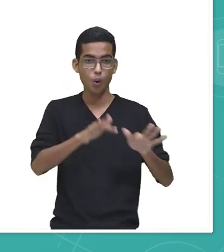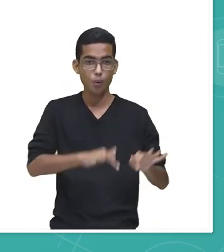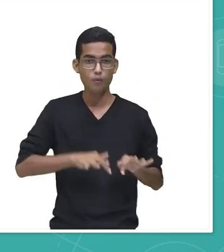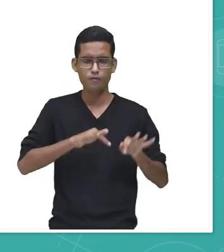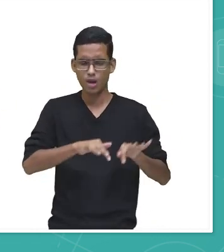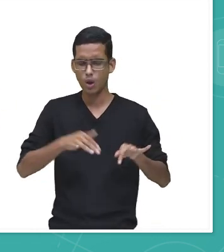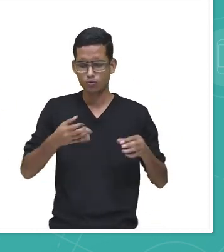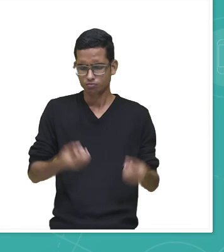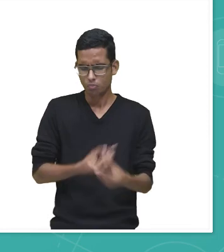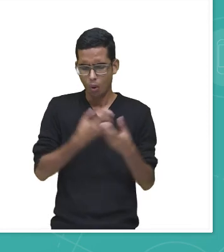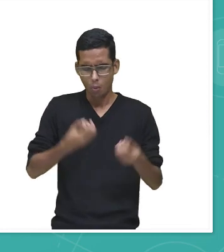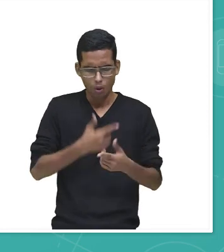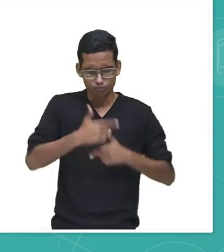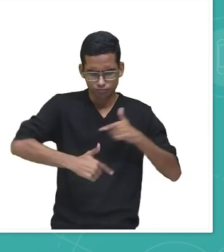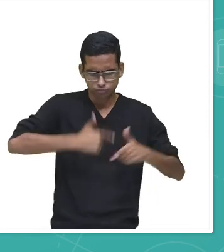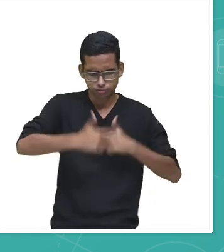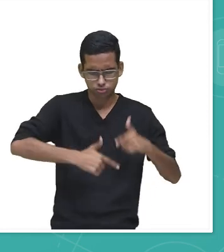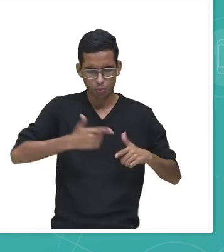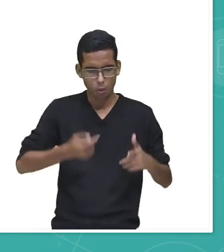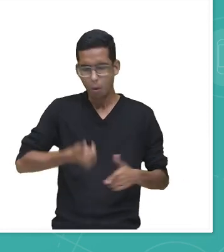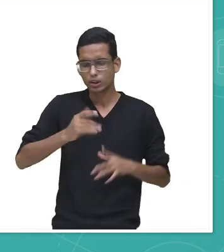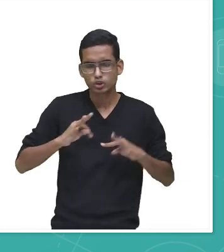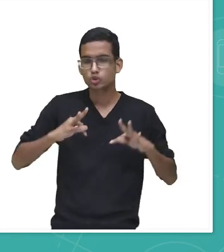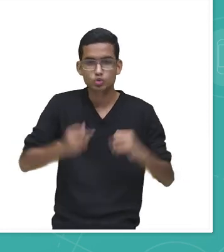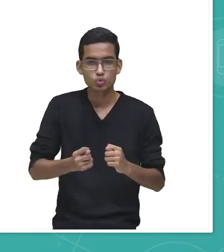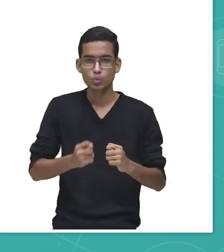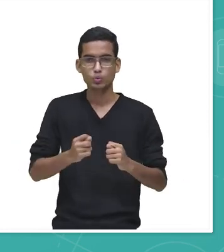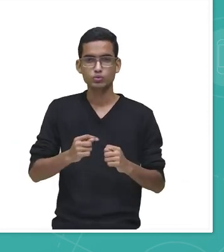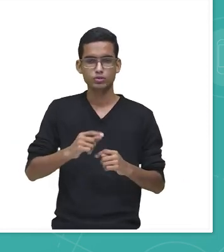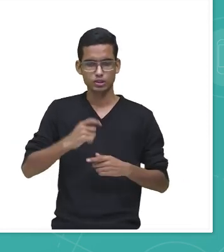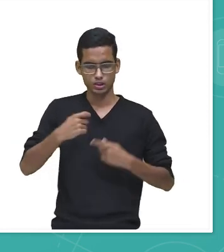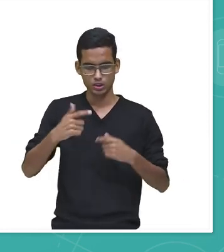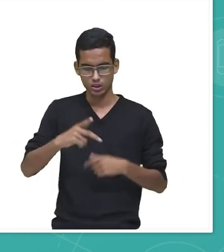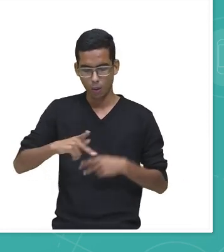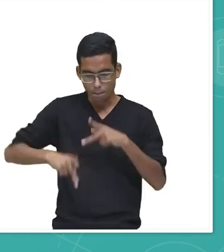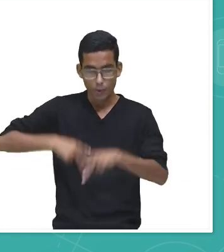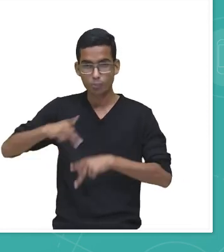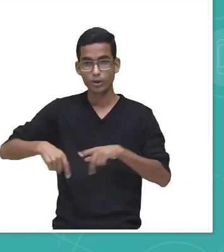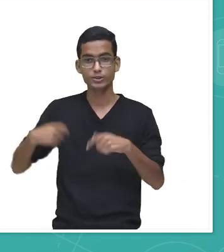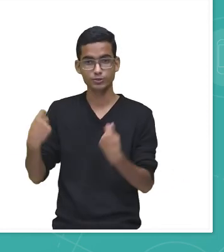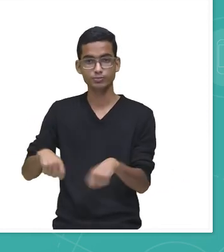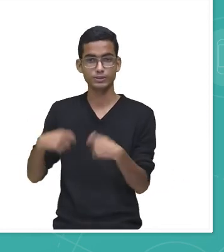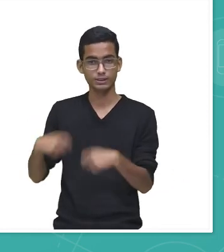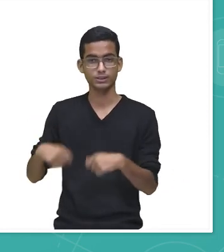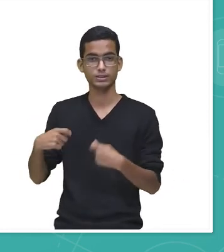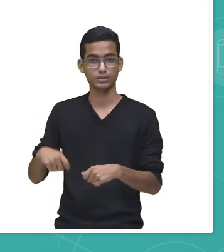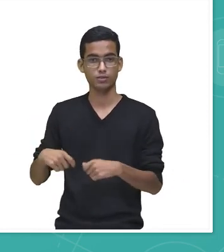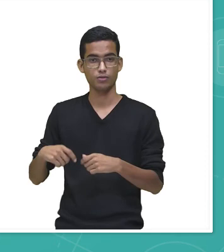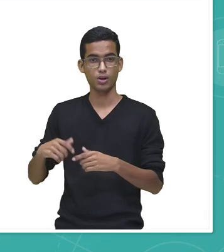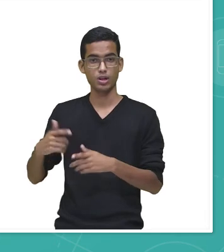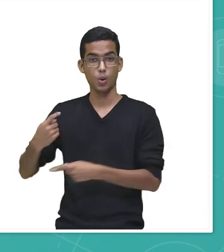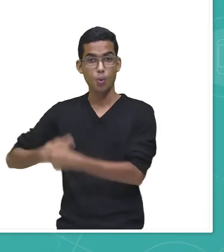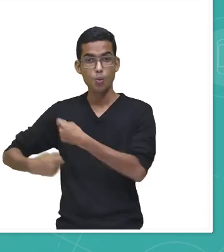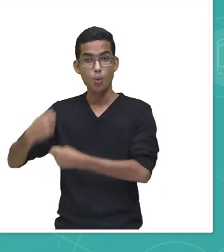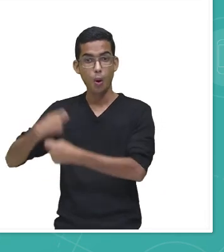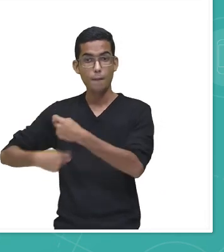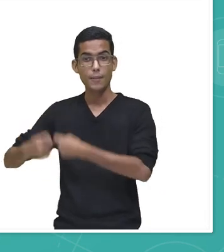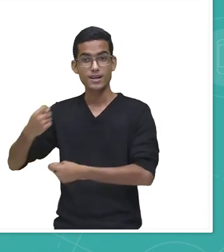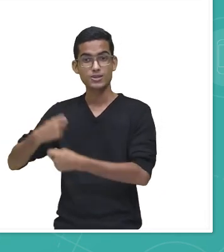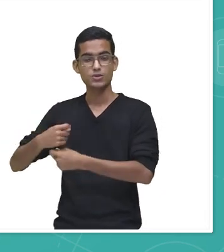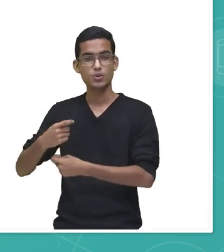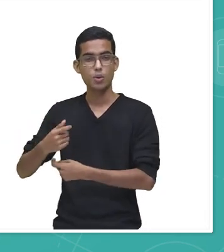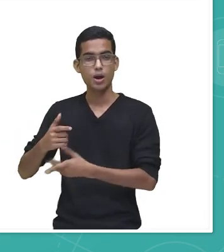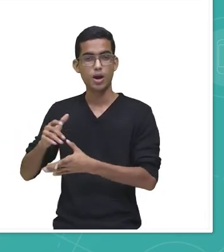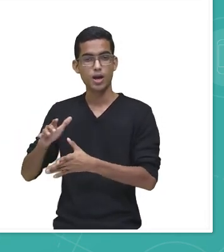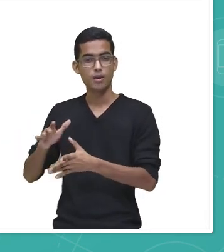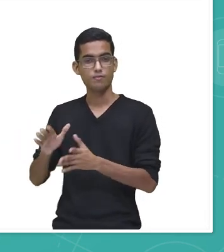necessitavam. O comércio era restrito e baseava-se em trocas. Então, veja bem, não é que o comércio